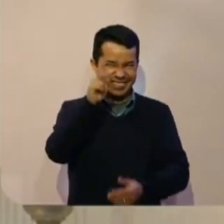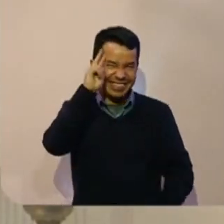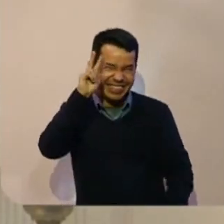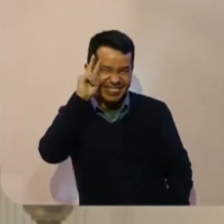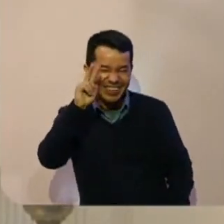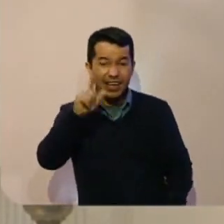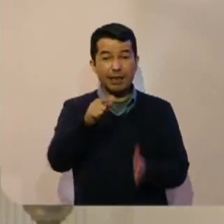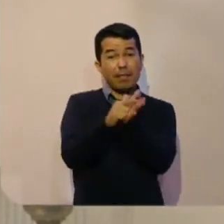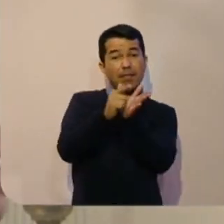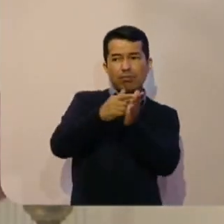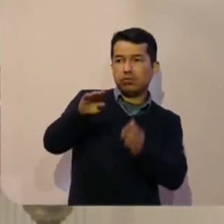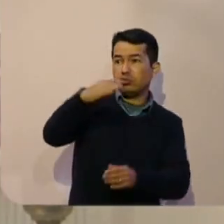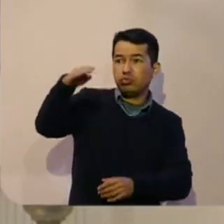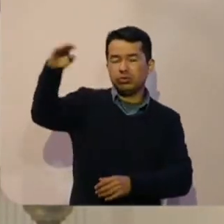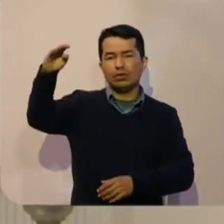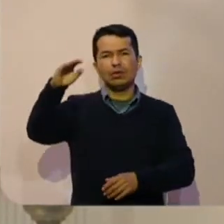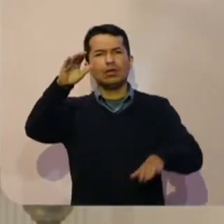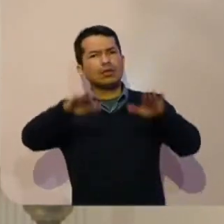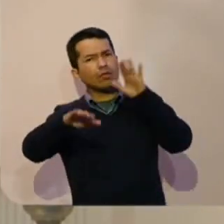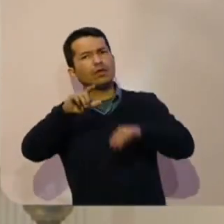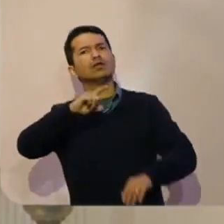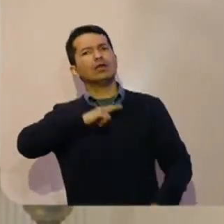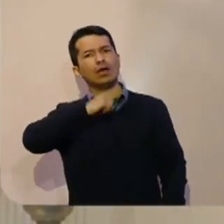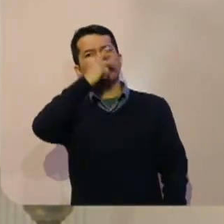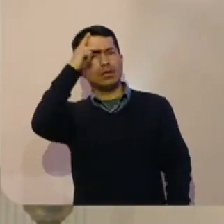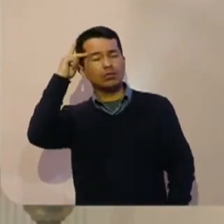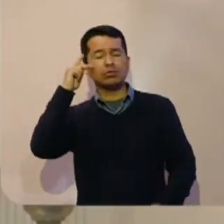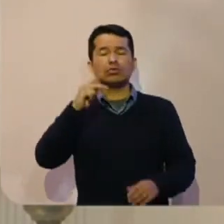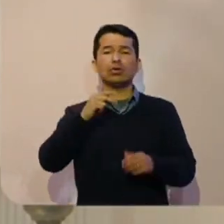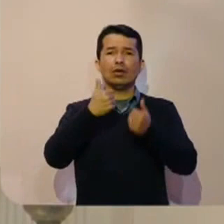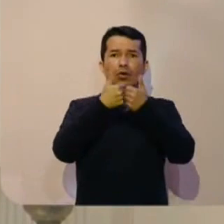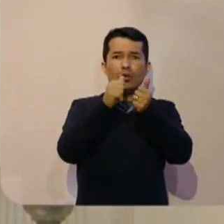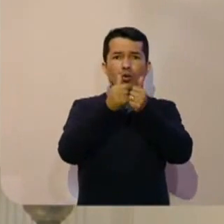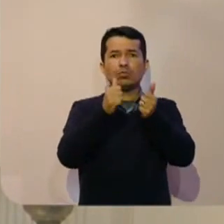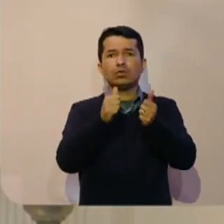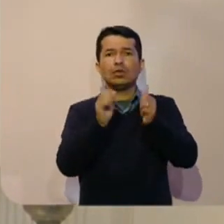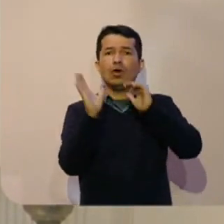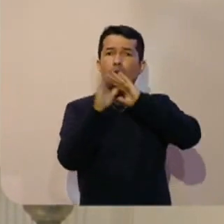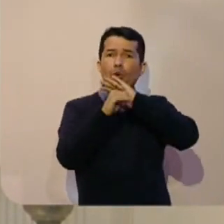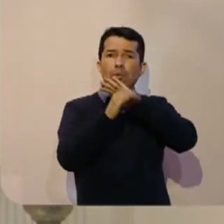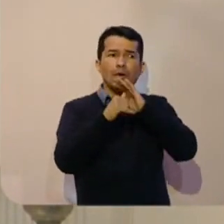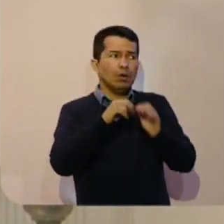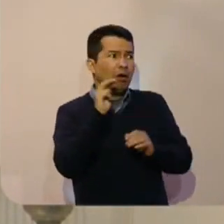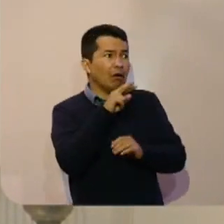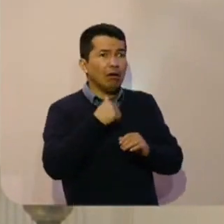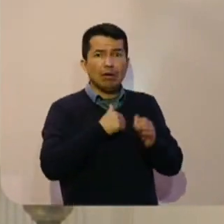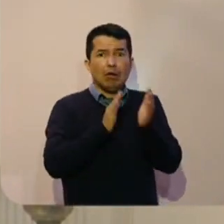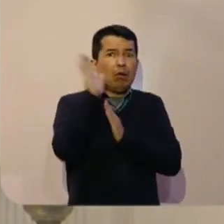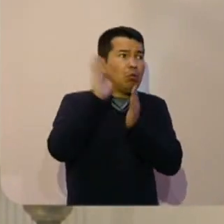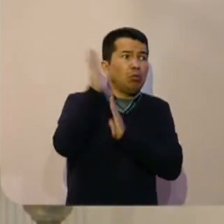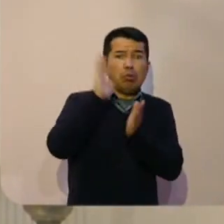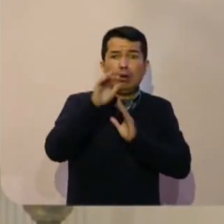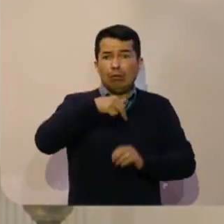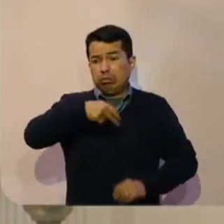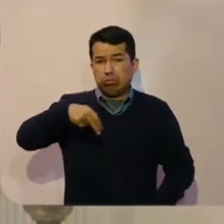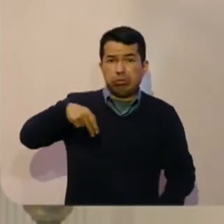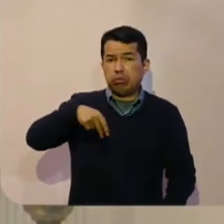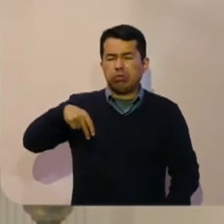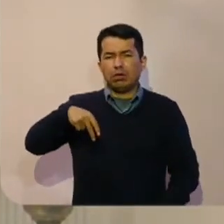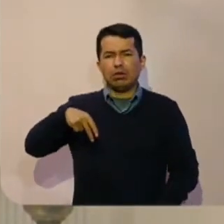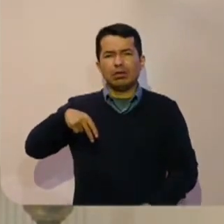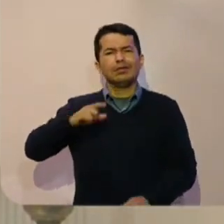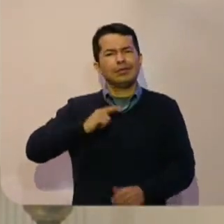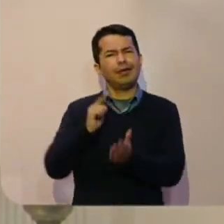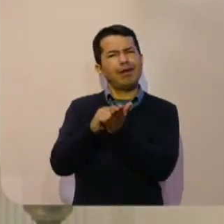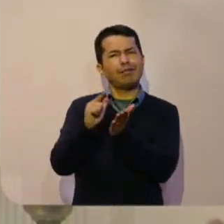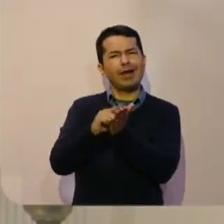naquele momento, várias pessoas saíram a pé, porque o ônibus ficou parado ali para chegar à polícia, saíram a pé em direção à